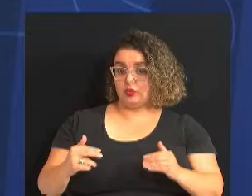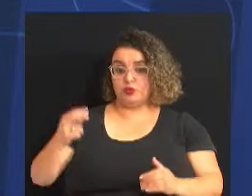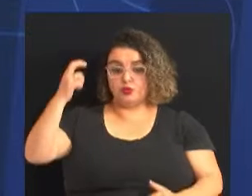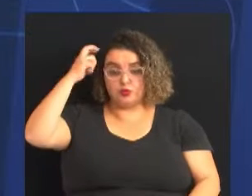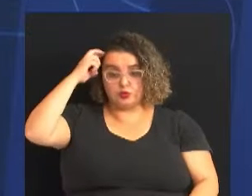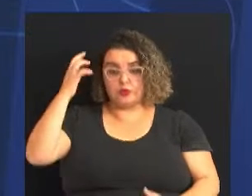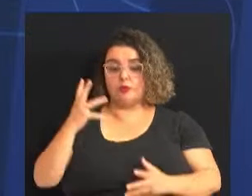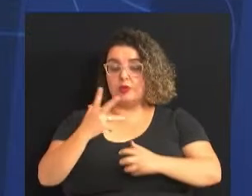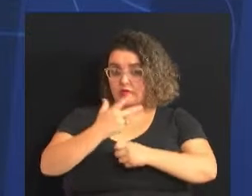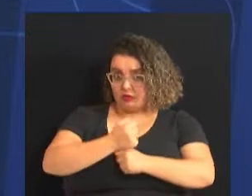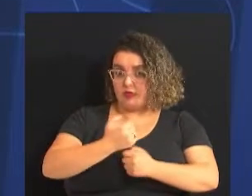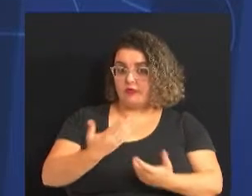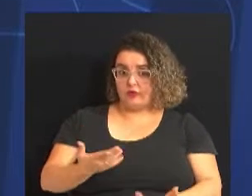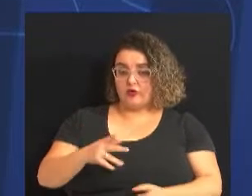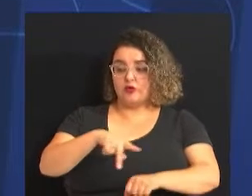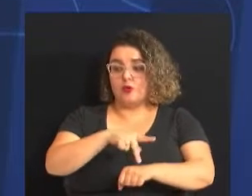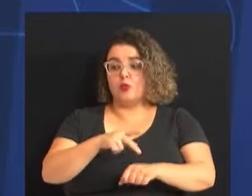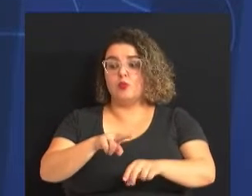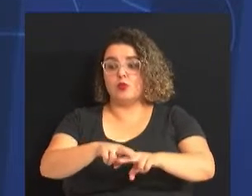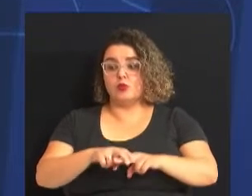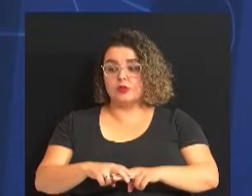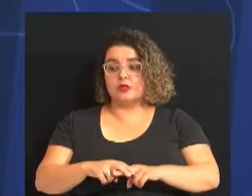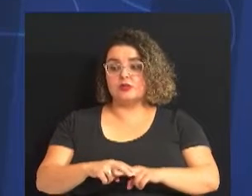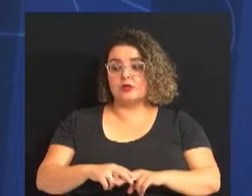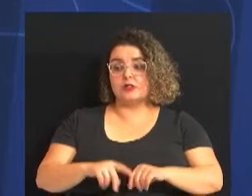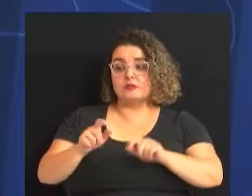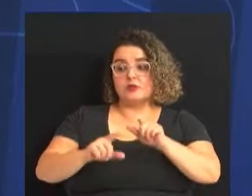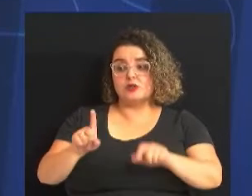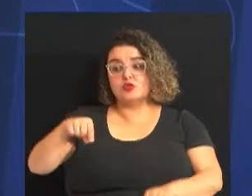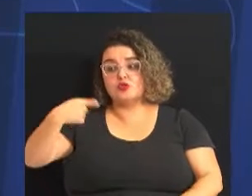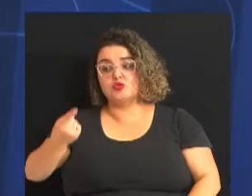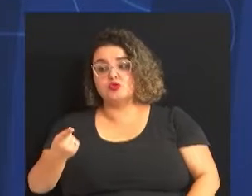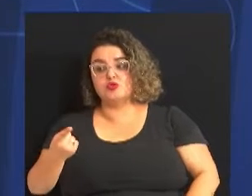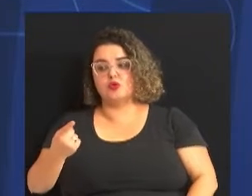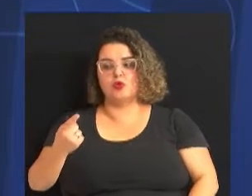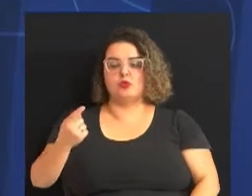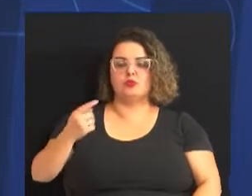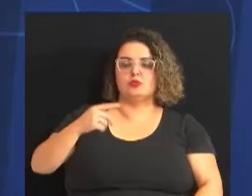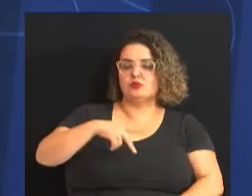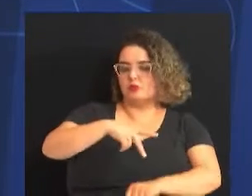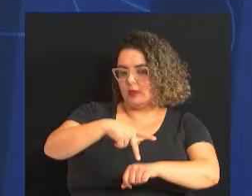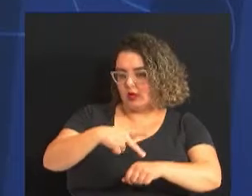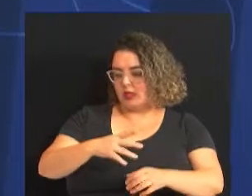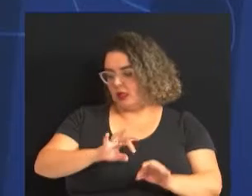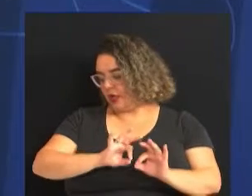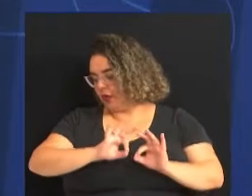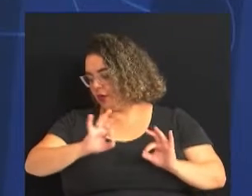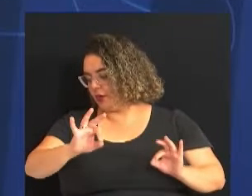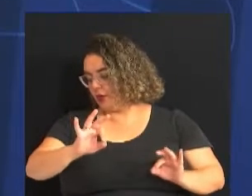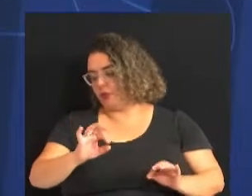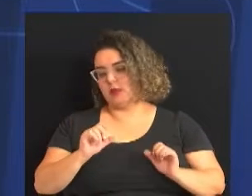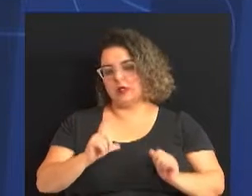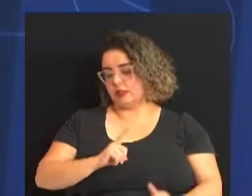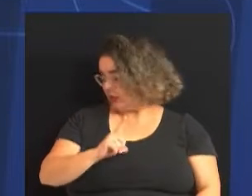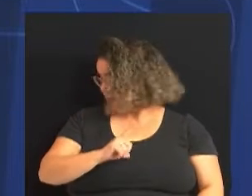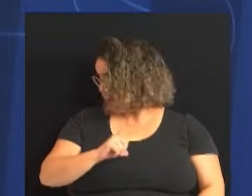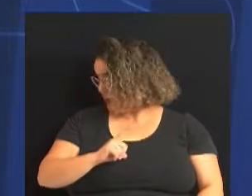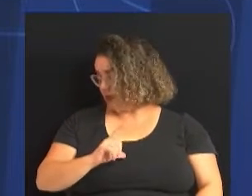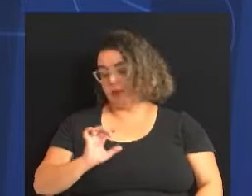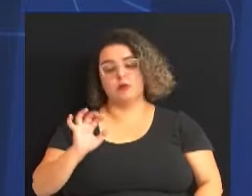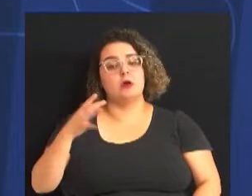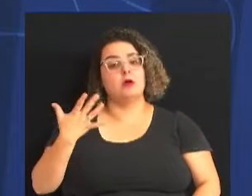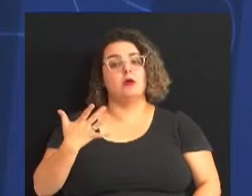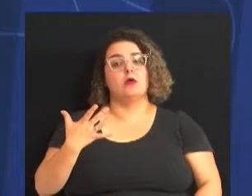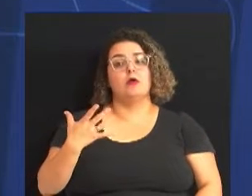no país, por isso que o estrangeiro tem um caminho um pouquinho mais longo, mas tem como isso acontecer. Atualmente, quantos